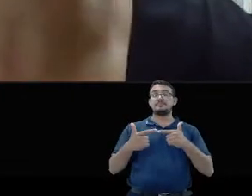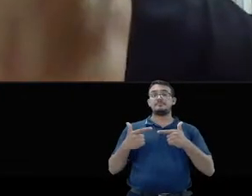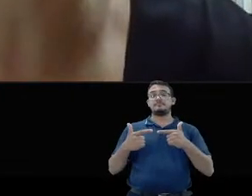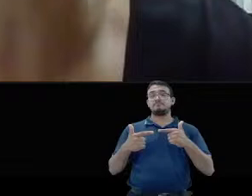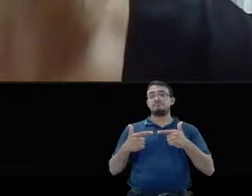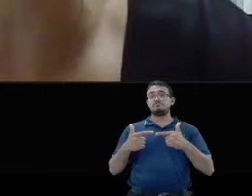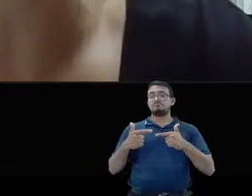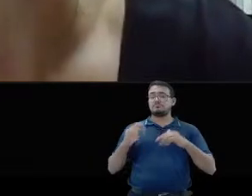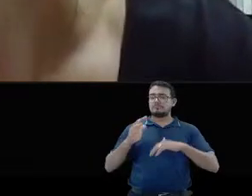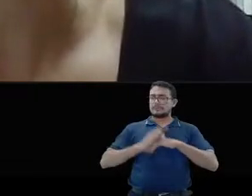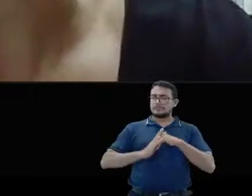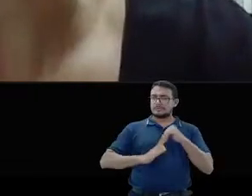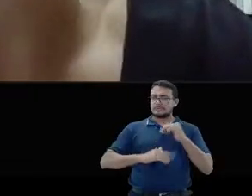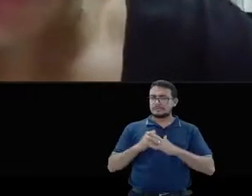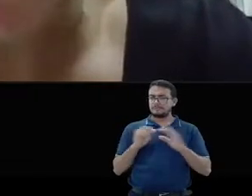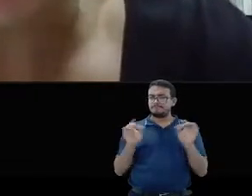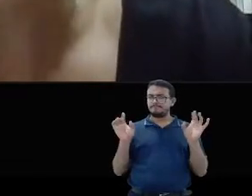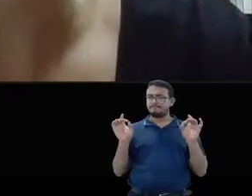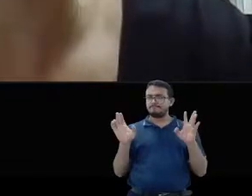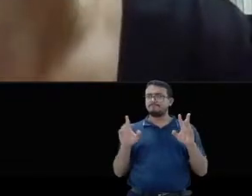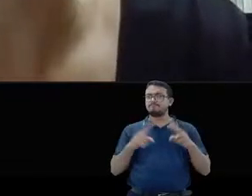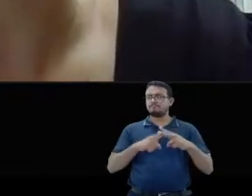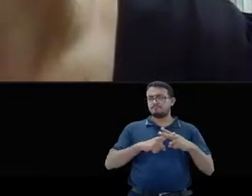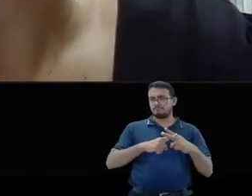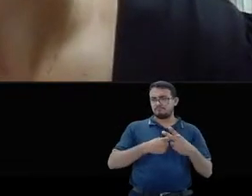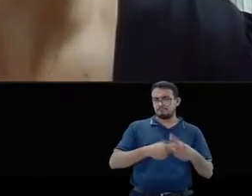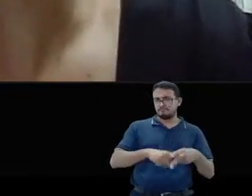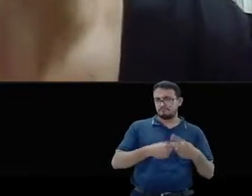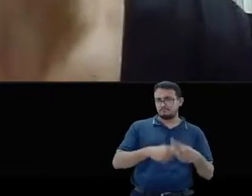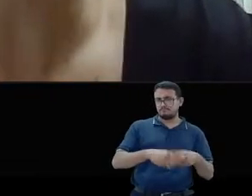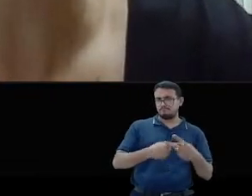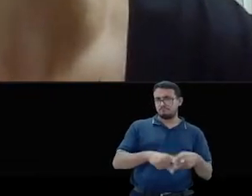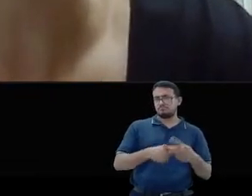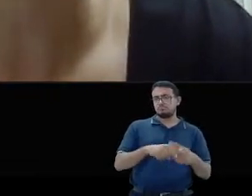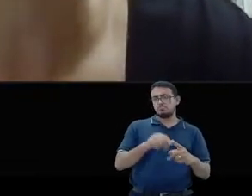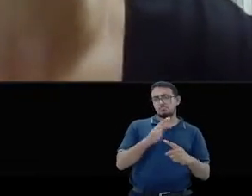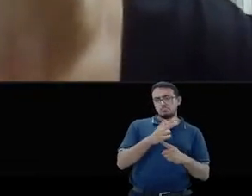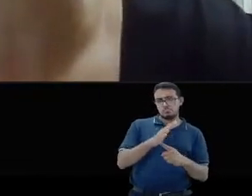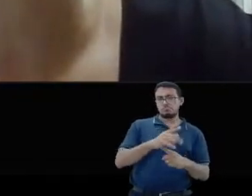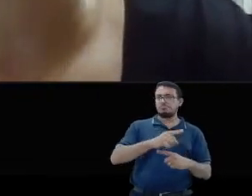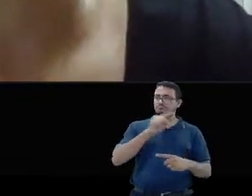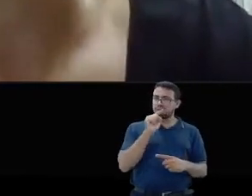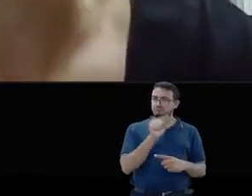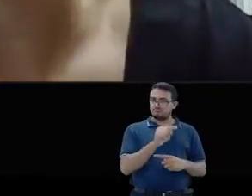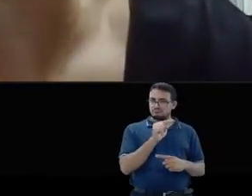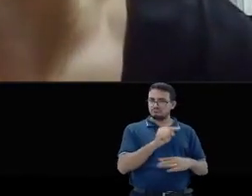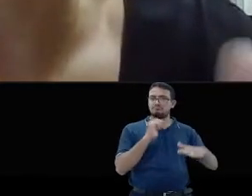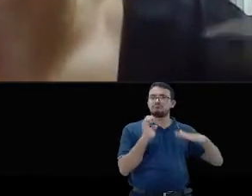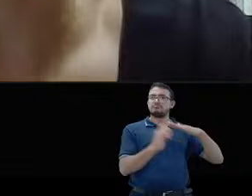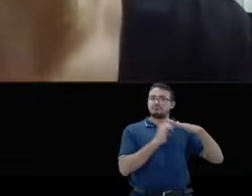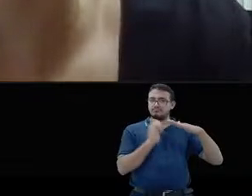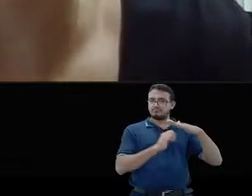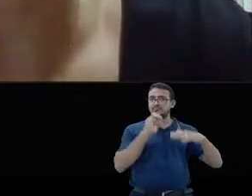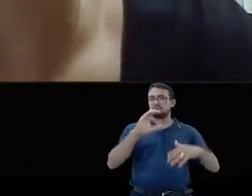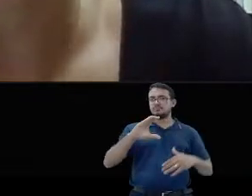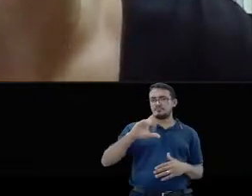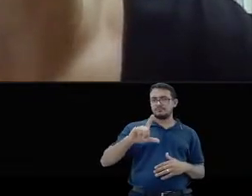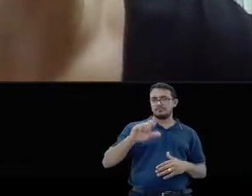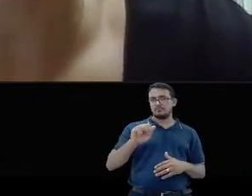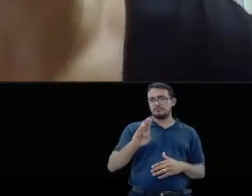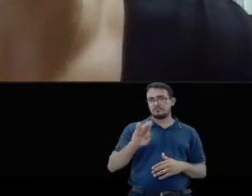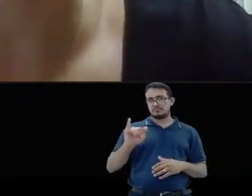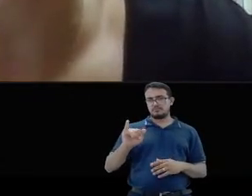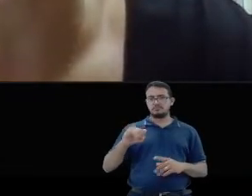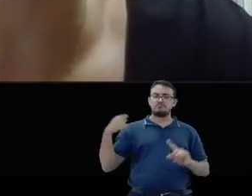especializados em manutenção mecânica na parada geral da Klabin. Essa prestação de serviços, conforme o próprio autor,